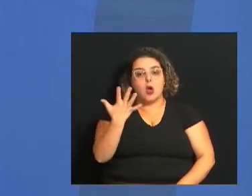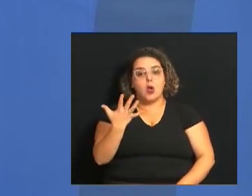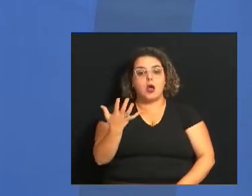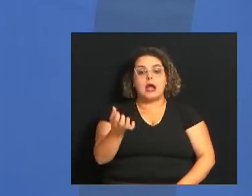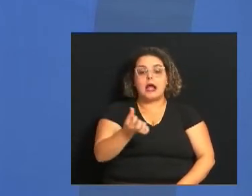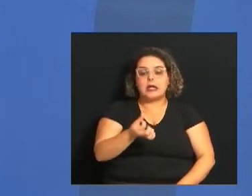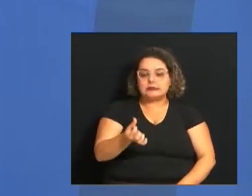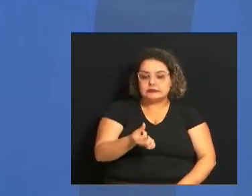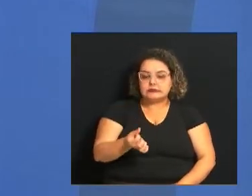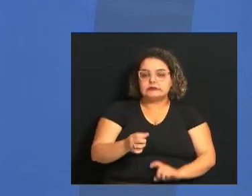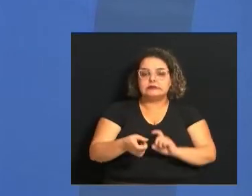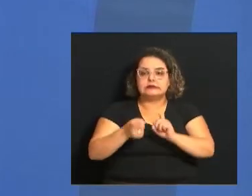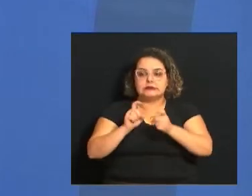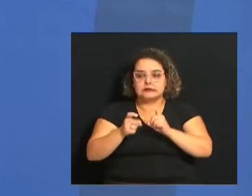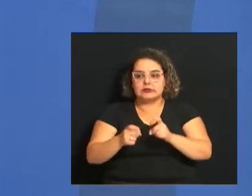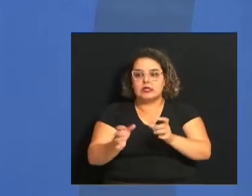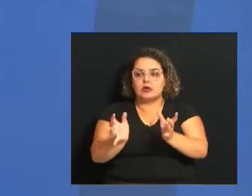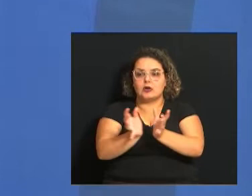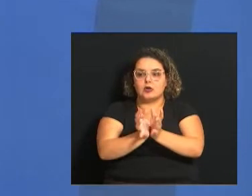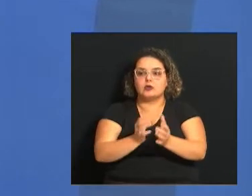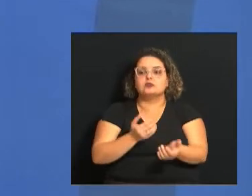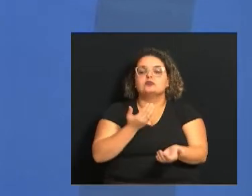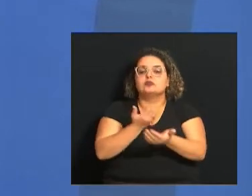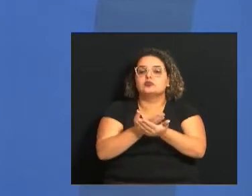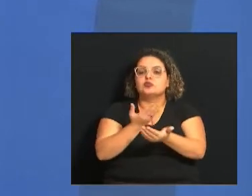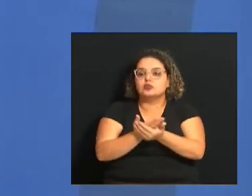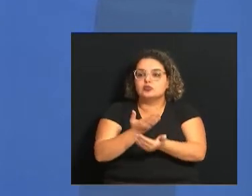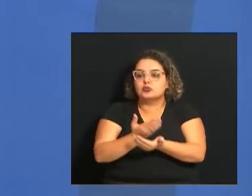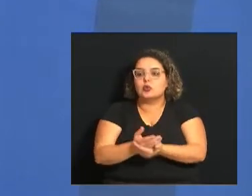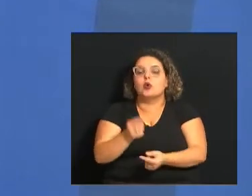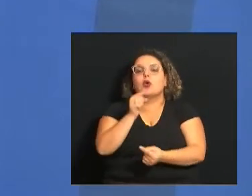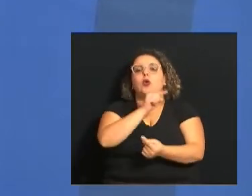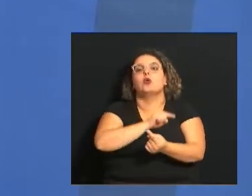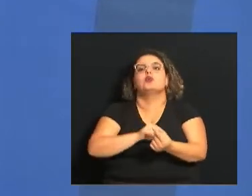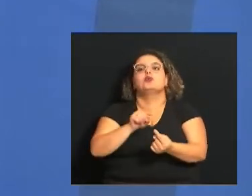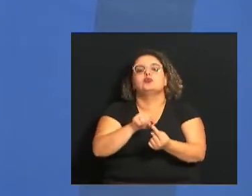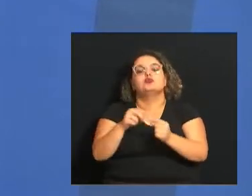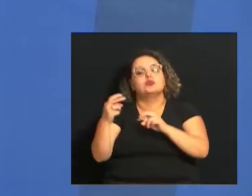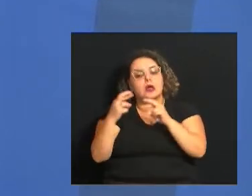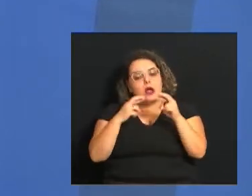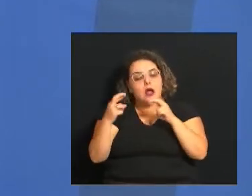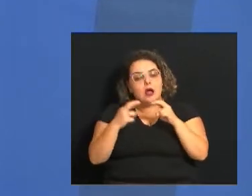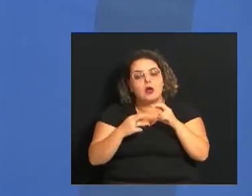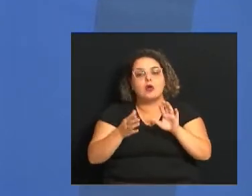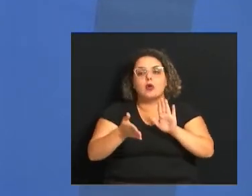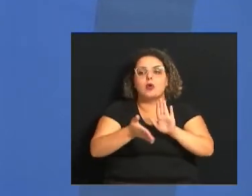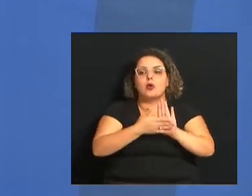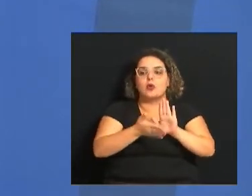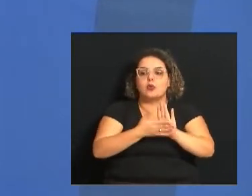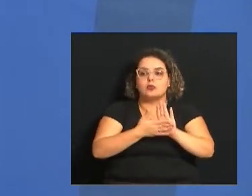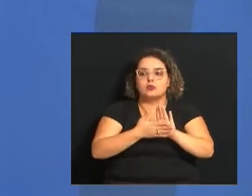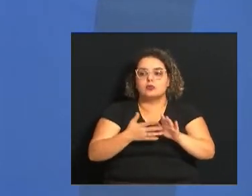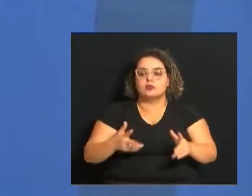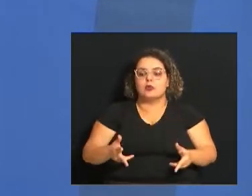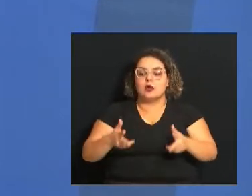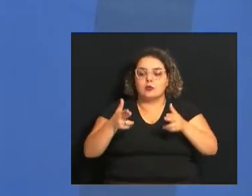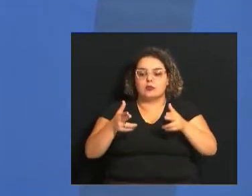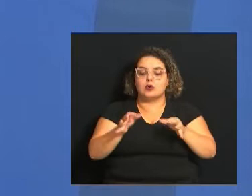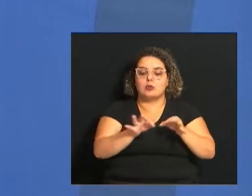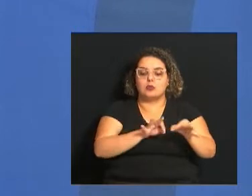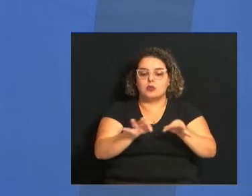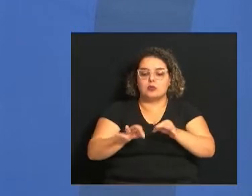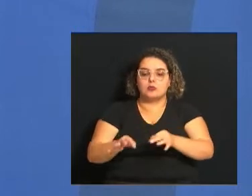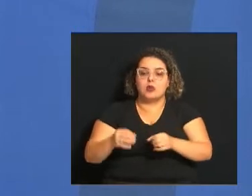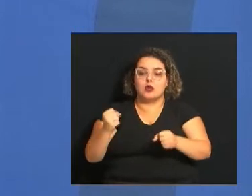reunião da Comissão Especial de Estudos com a finalidade de analisar e propor intervenções, projetos,